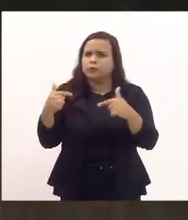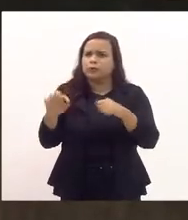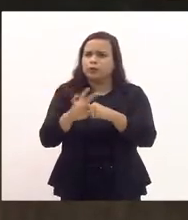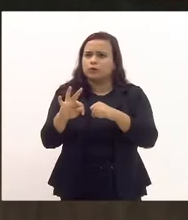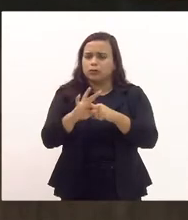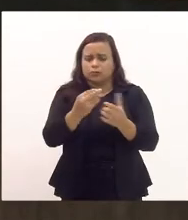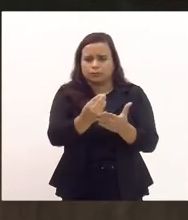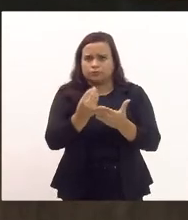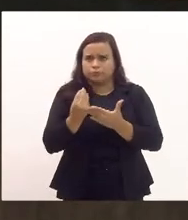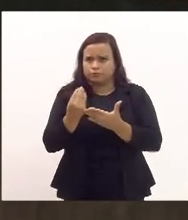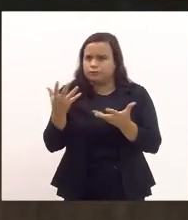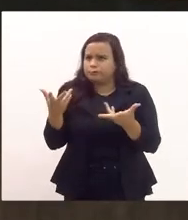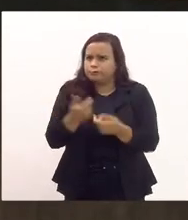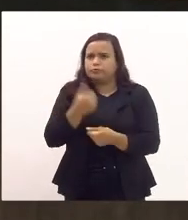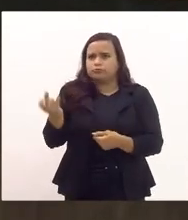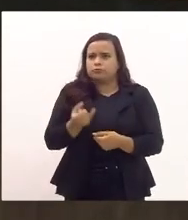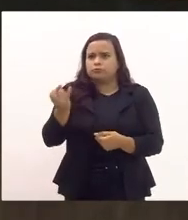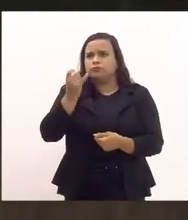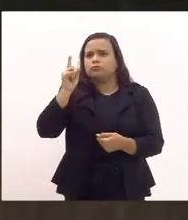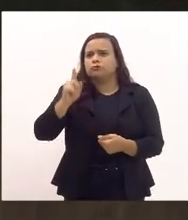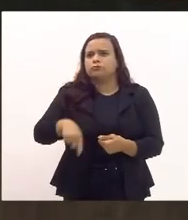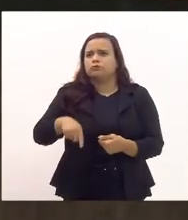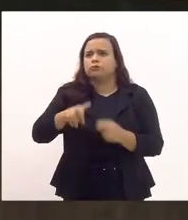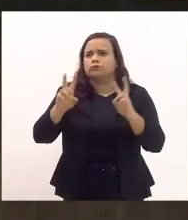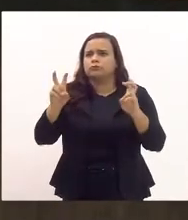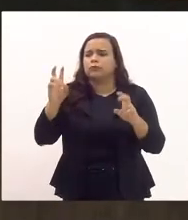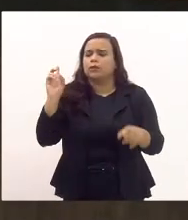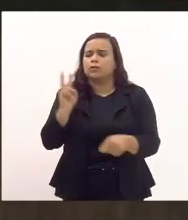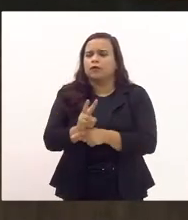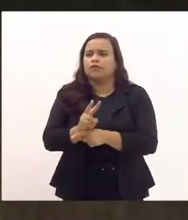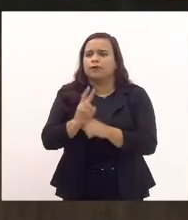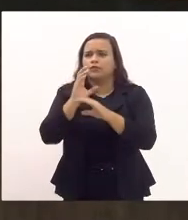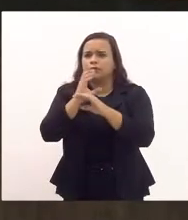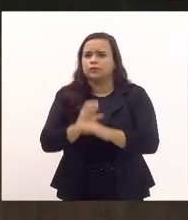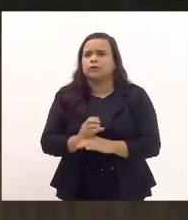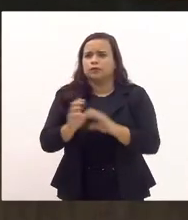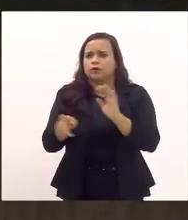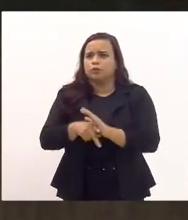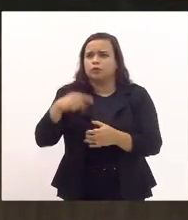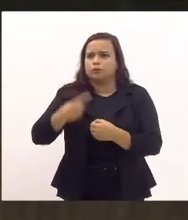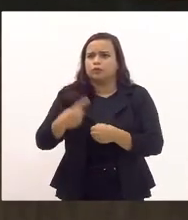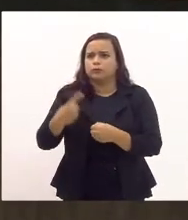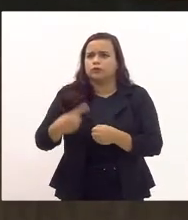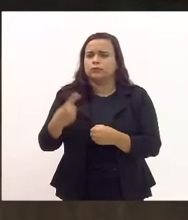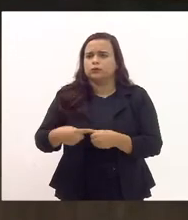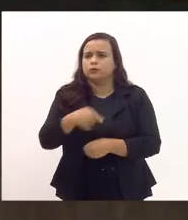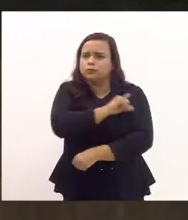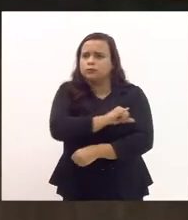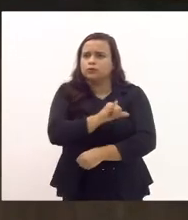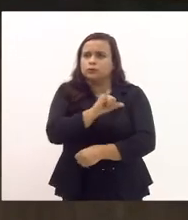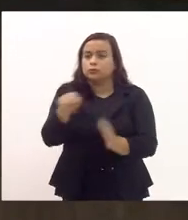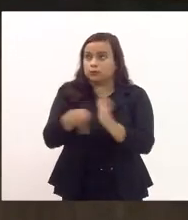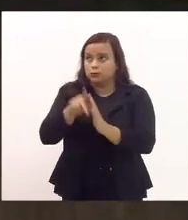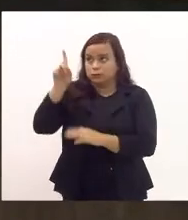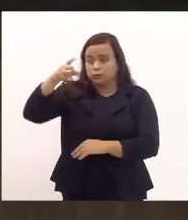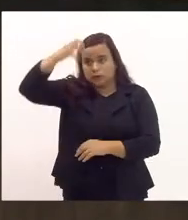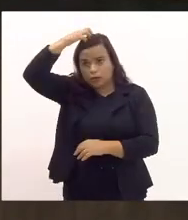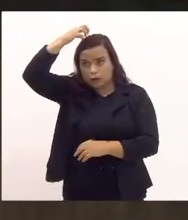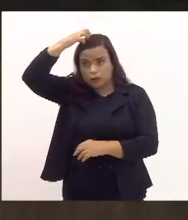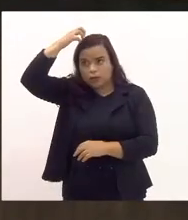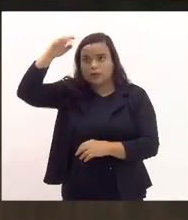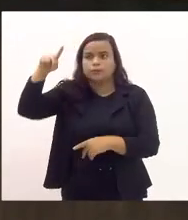importante através da Defesa Civil Municipal não é de Angra dos Reis